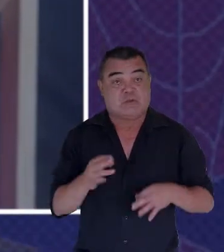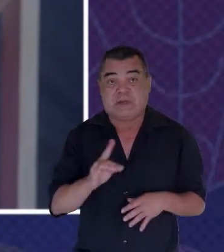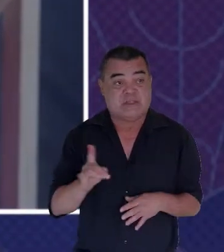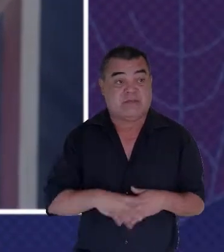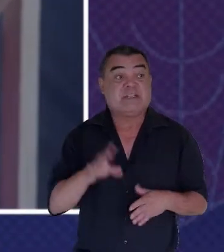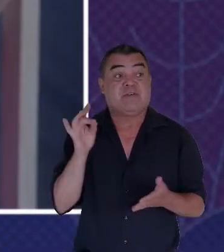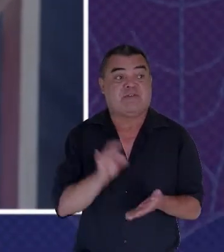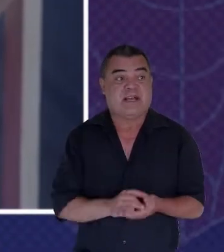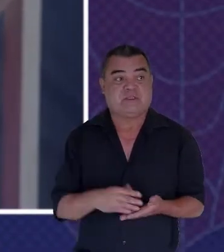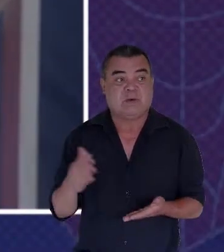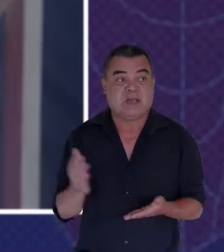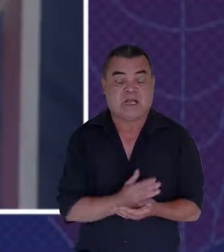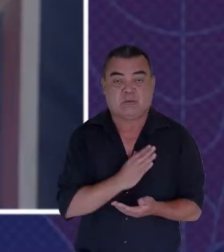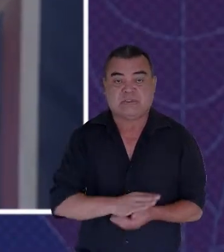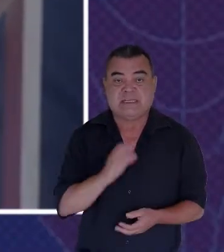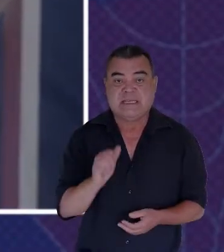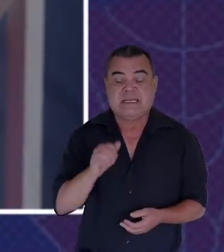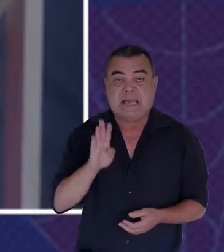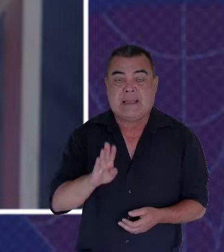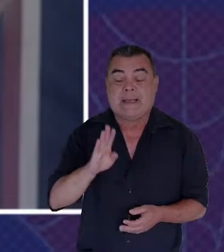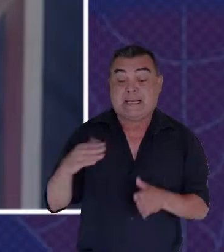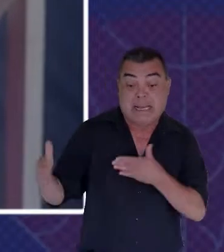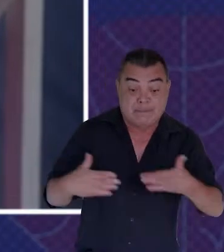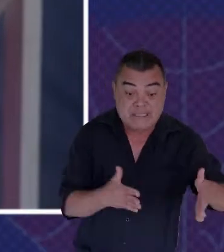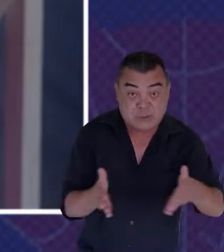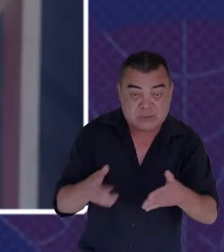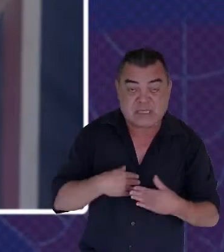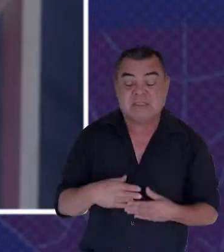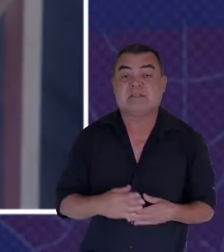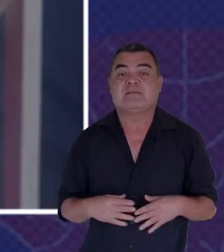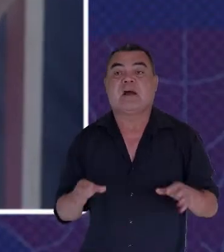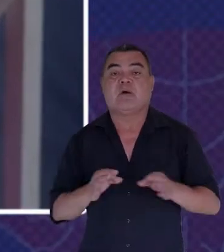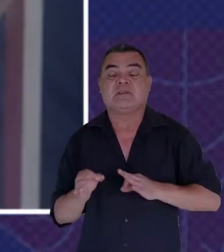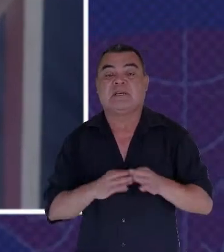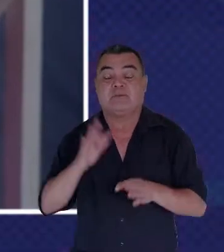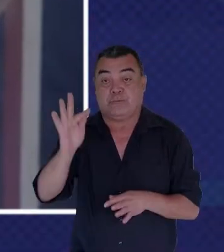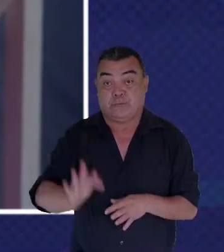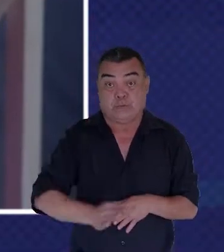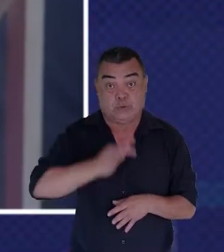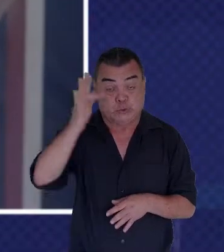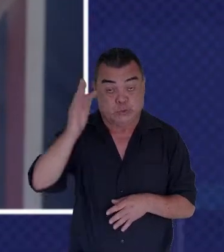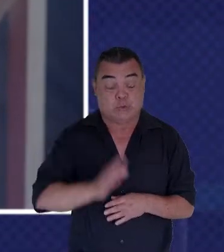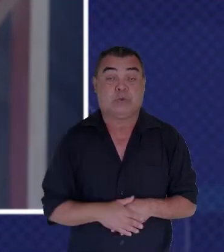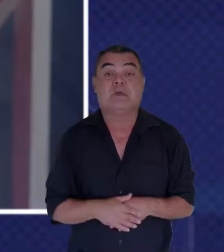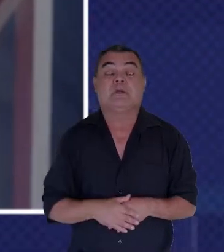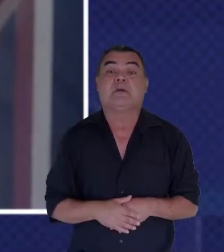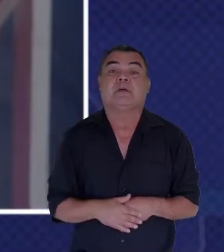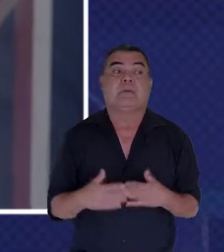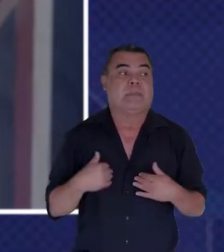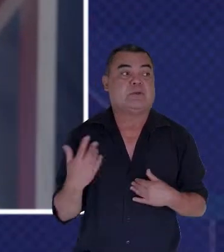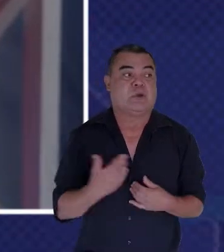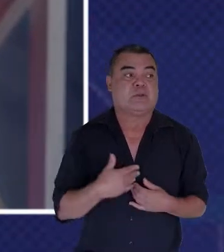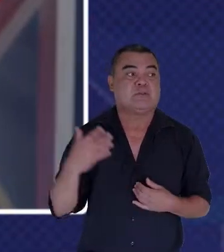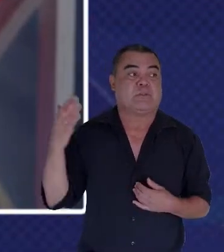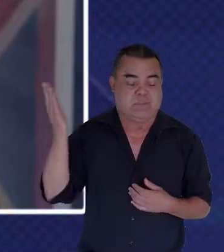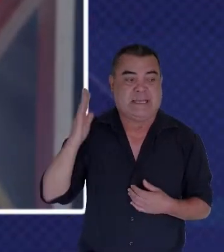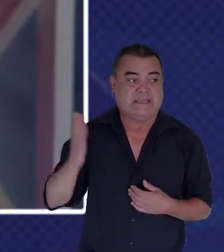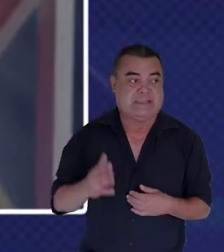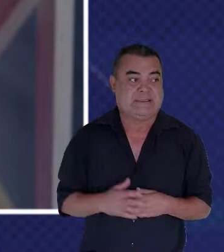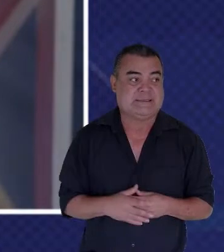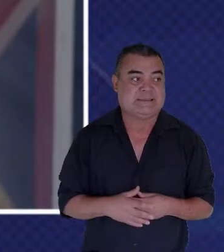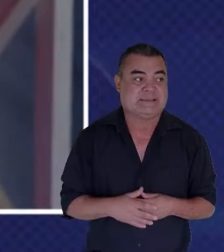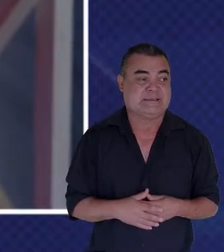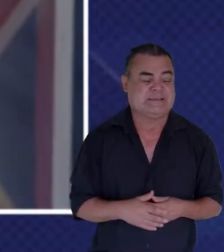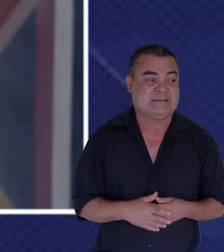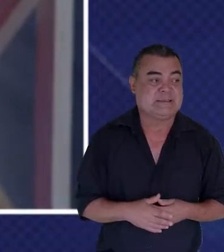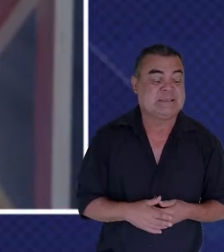fato alguns caminhos que a gente está traçando para um futuro de médio e longo prazo para o nosso país ela tem